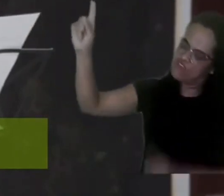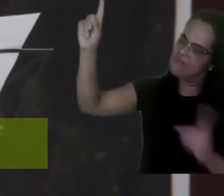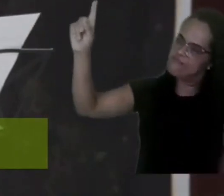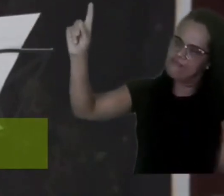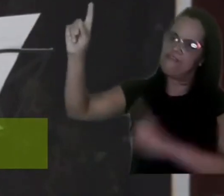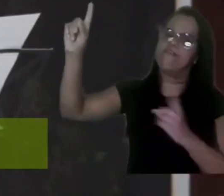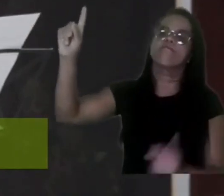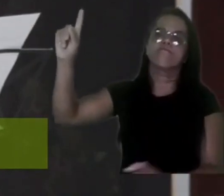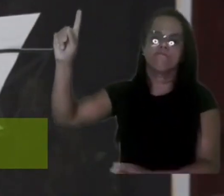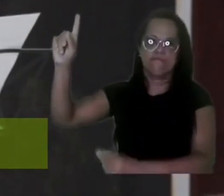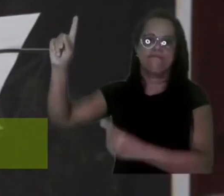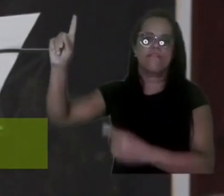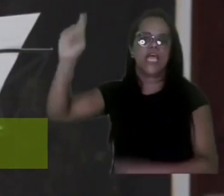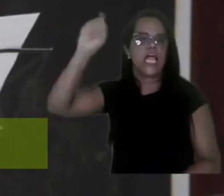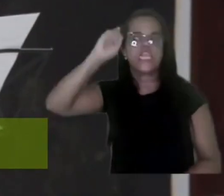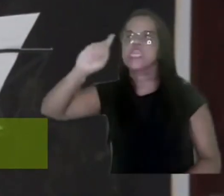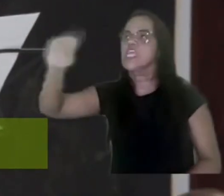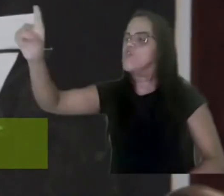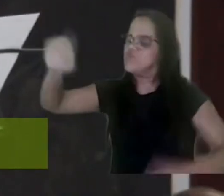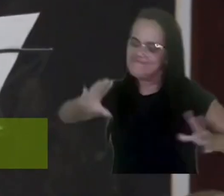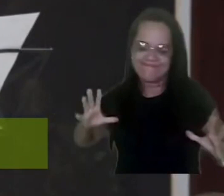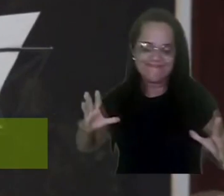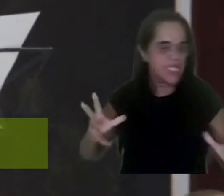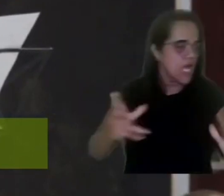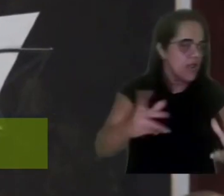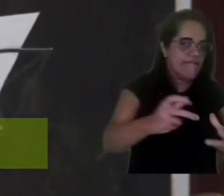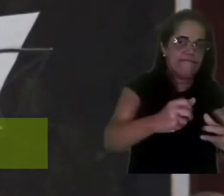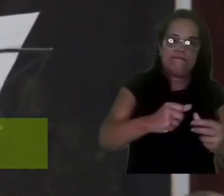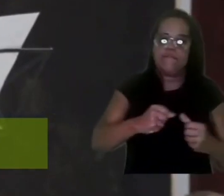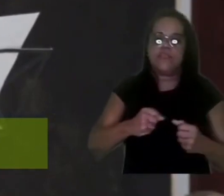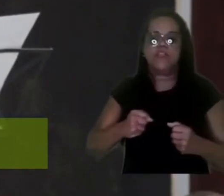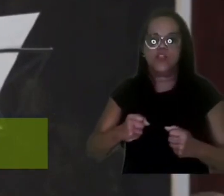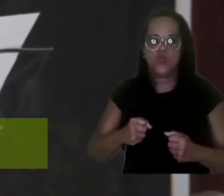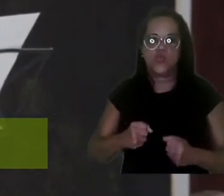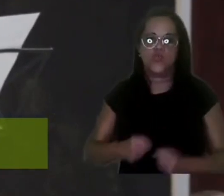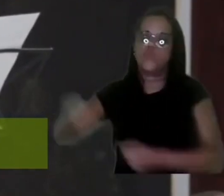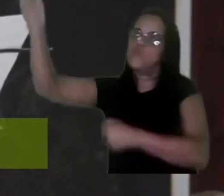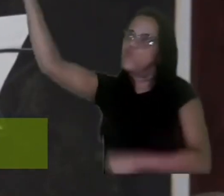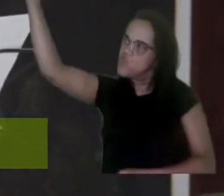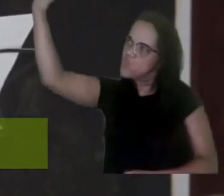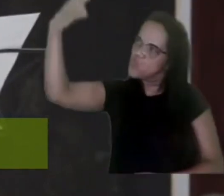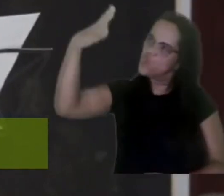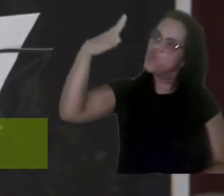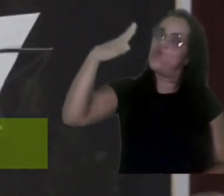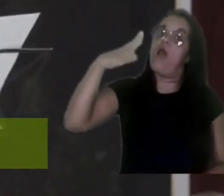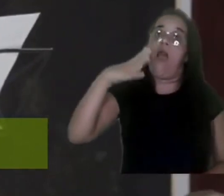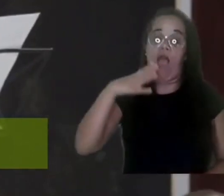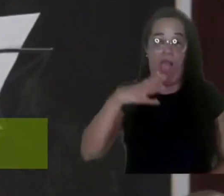quão grande és pra mim. Tua graça é o meu